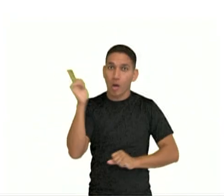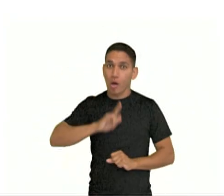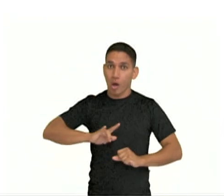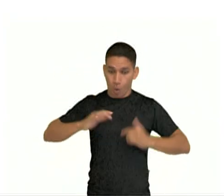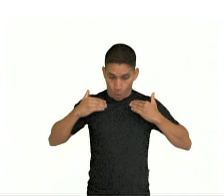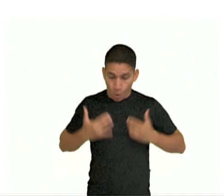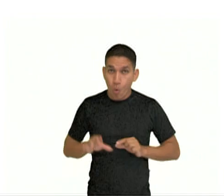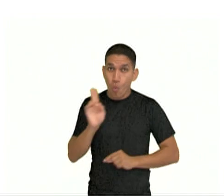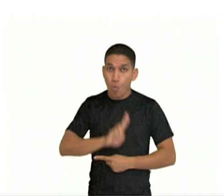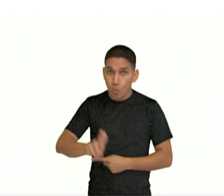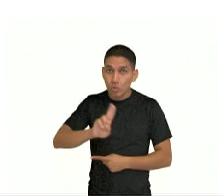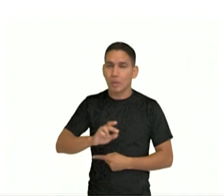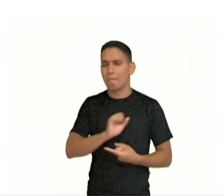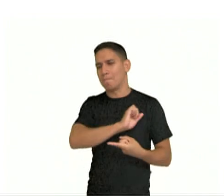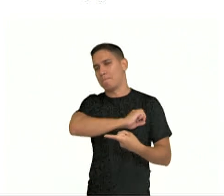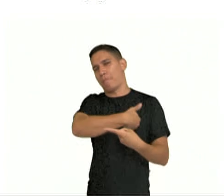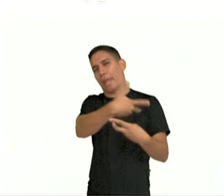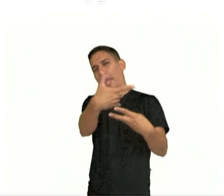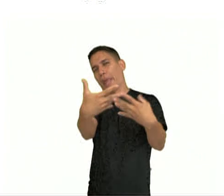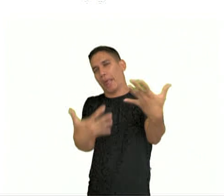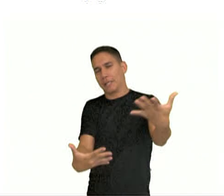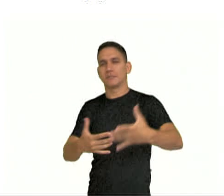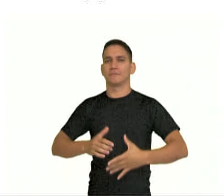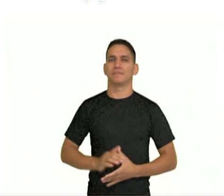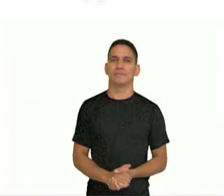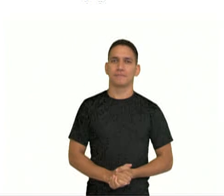com corpo são inúmeras